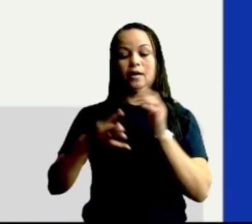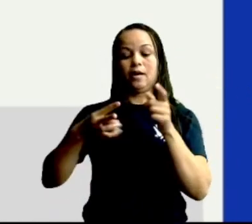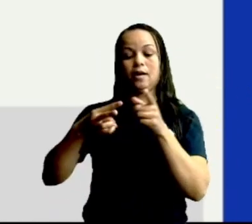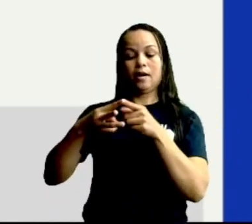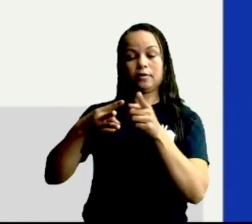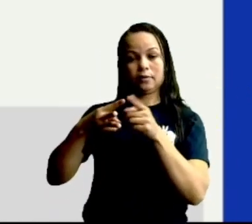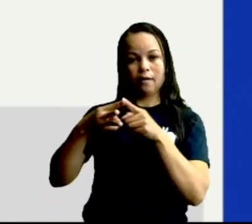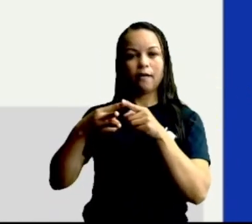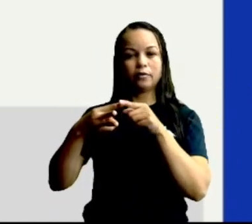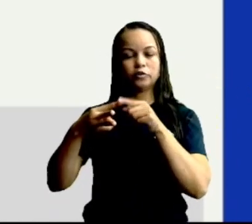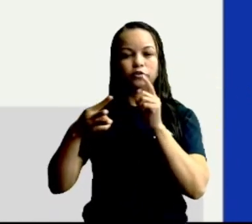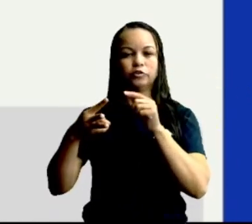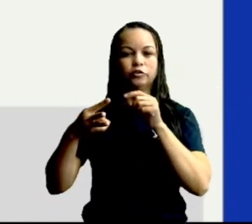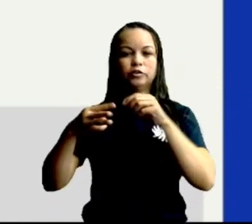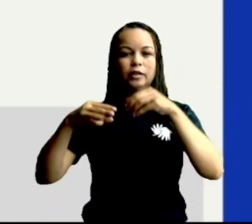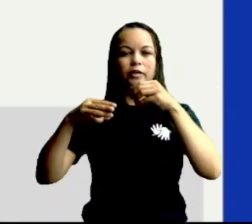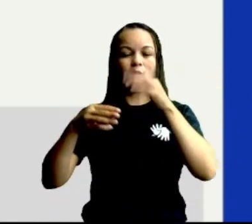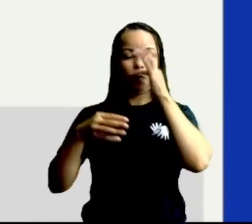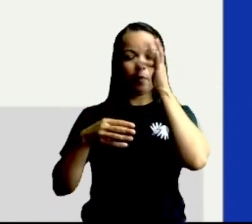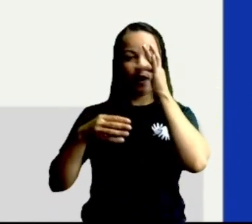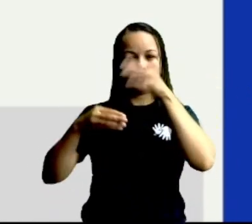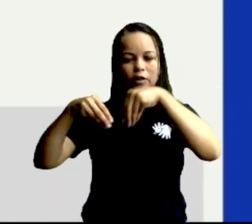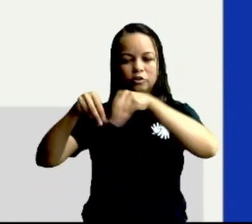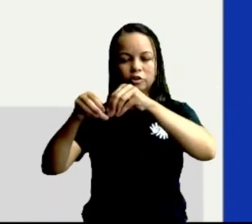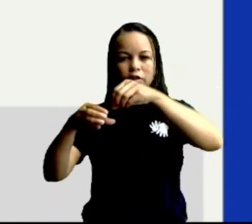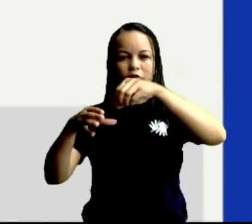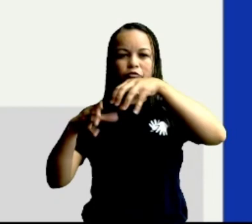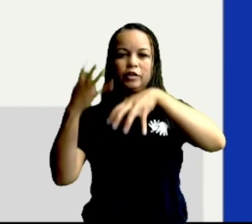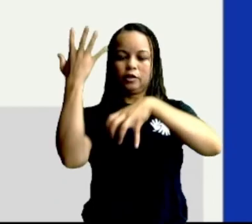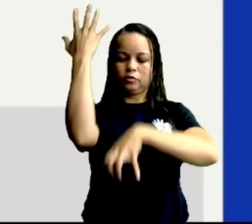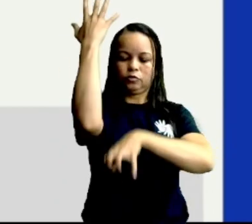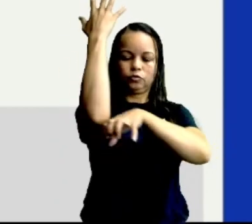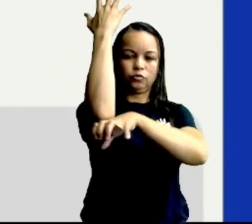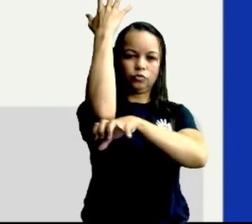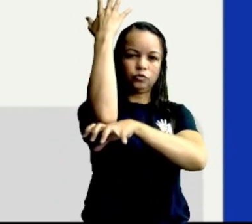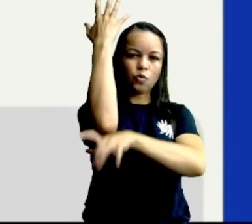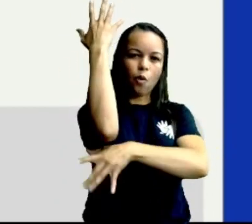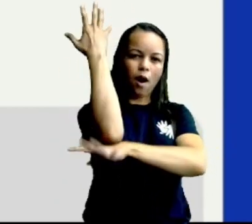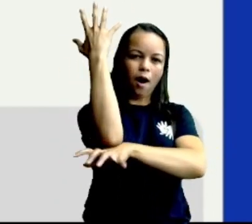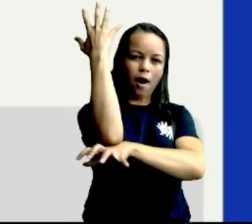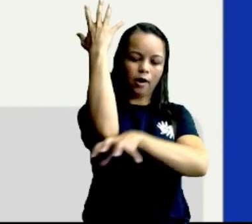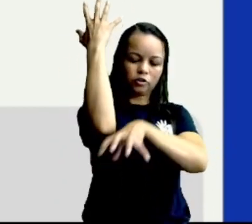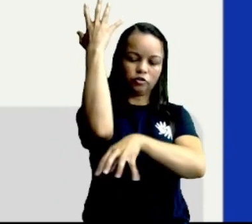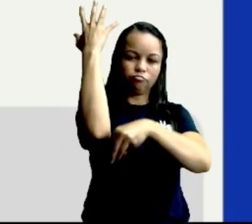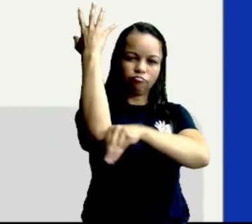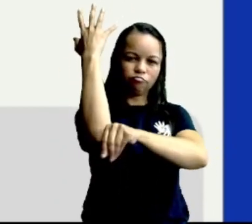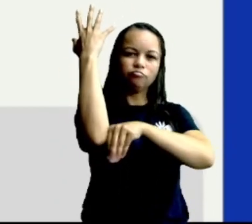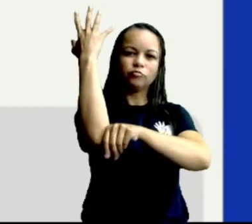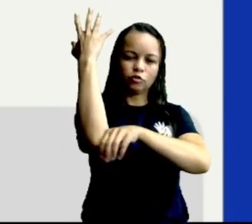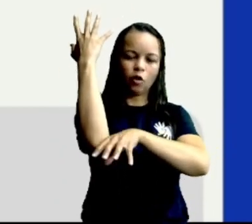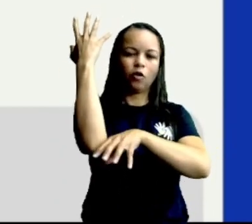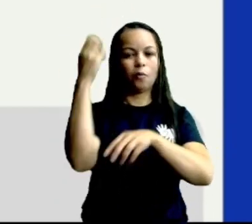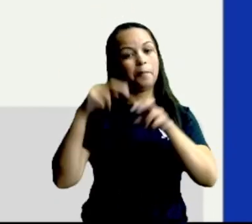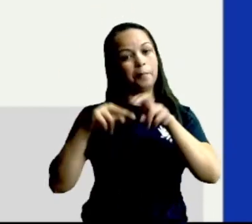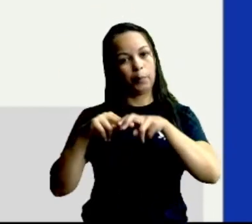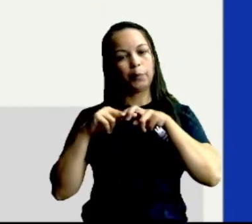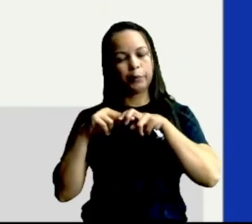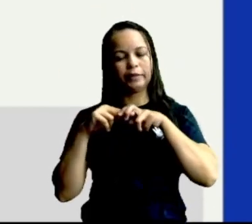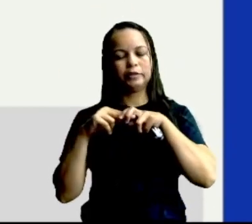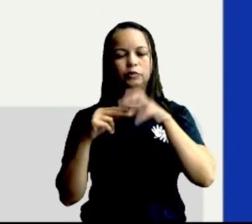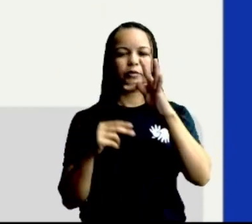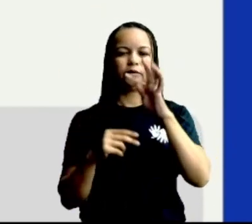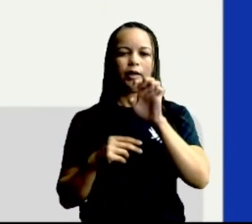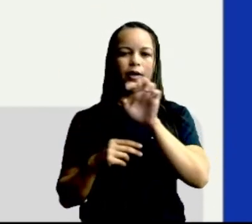terrestres, a gente sabe que são plantas que fixam suas raízes no solo, na terra, por isso são chamadas